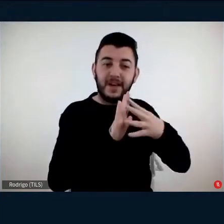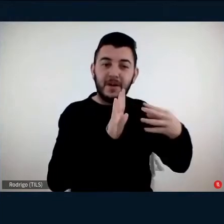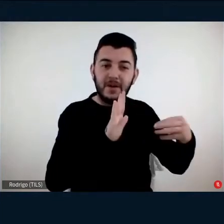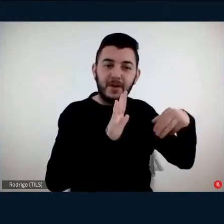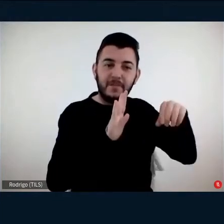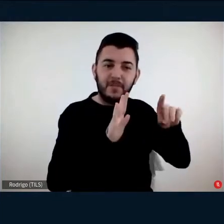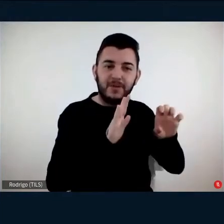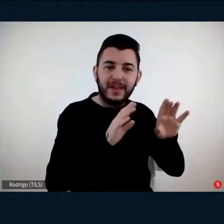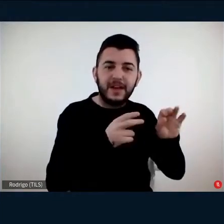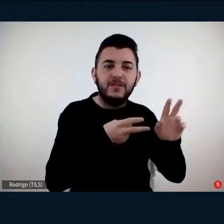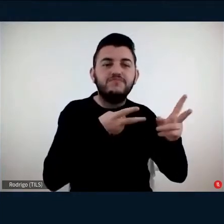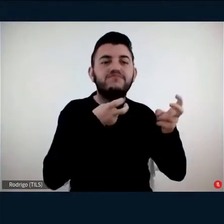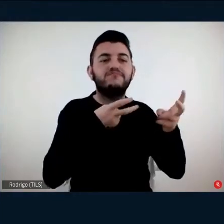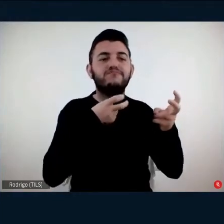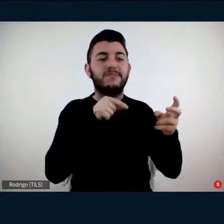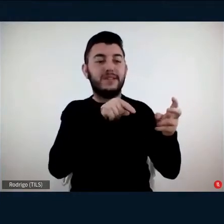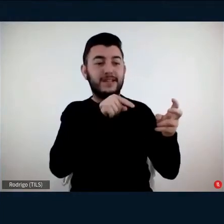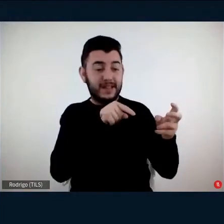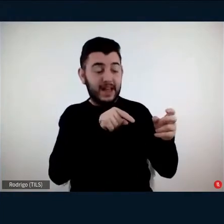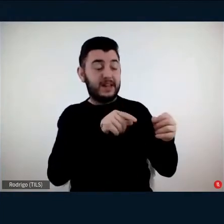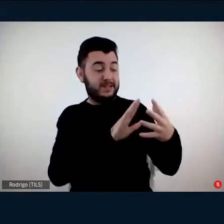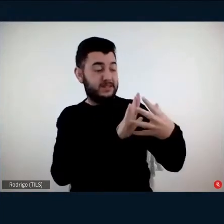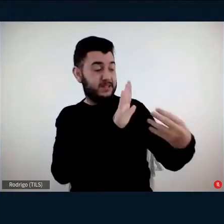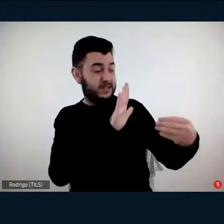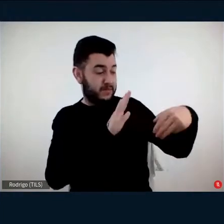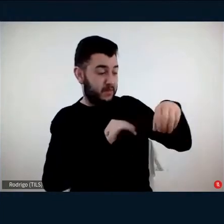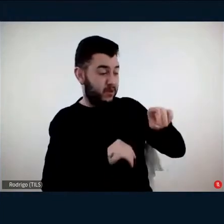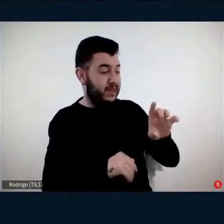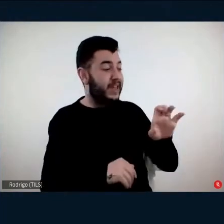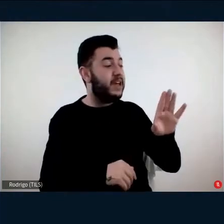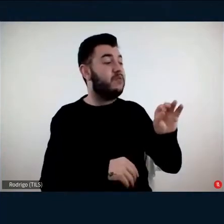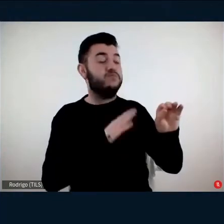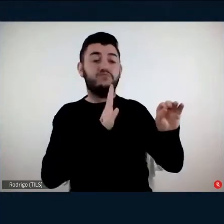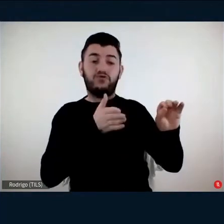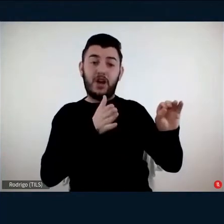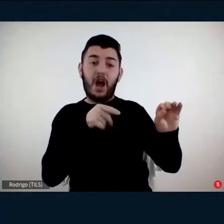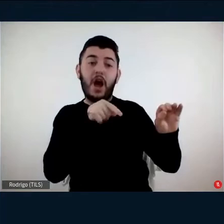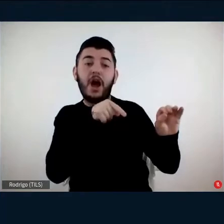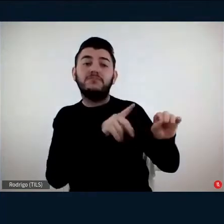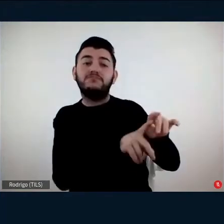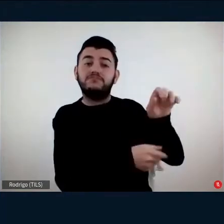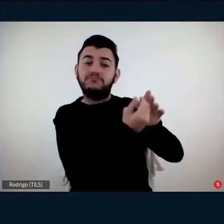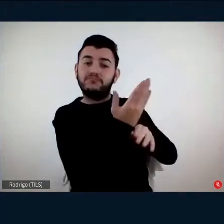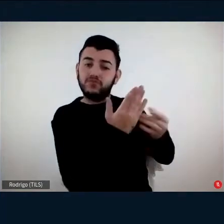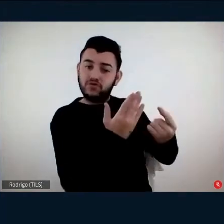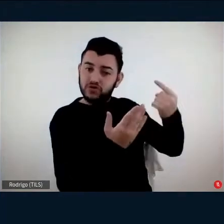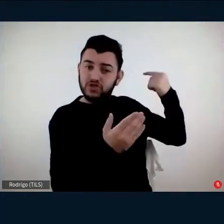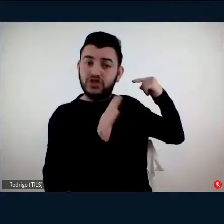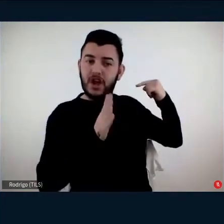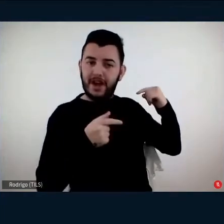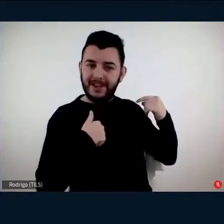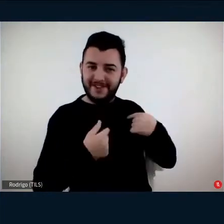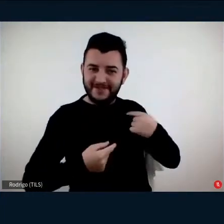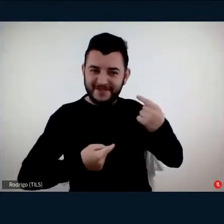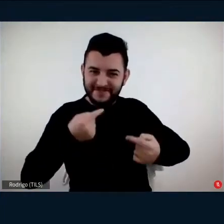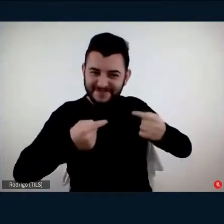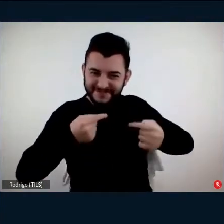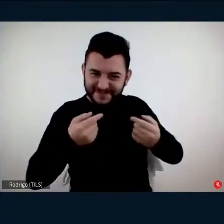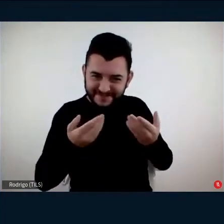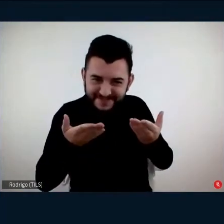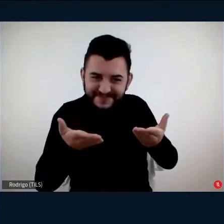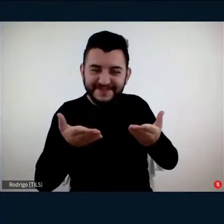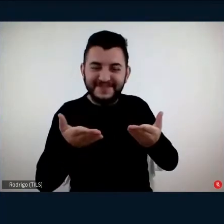em diálogo com esses modelos que já existem, que já foram elaborados. Então, eu estou debatendo isso com você